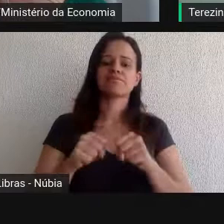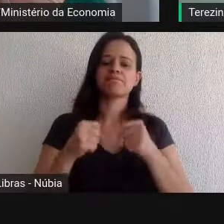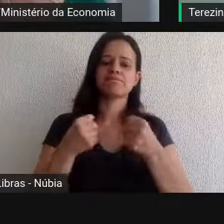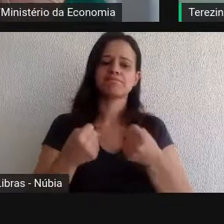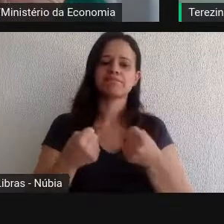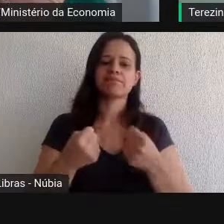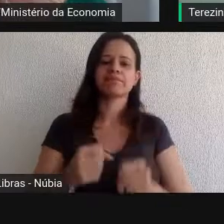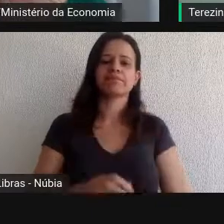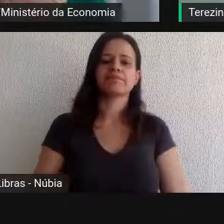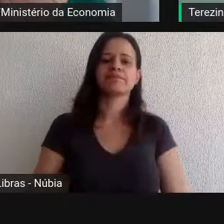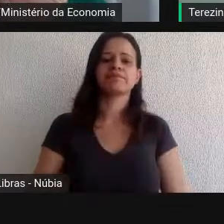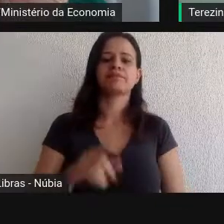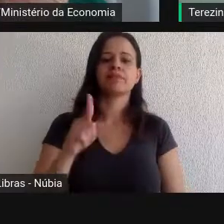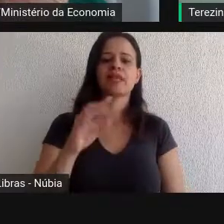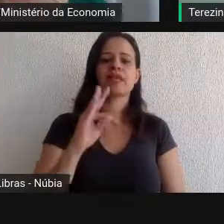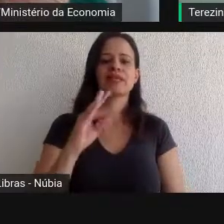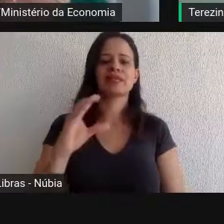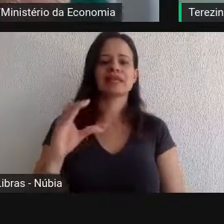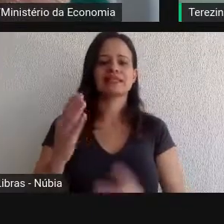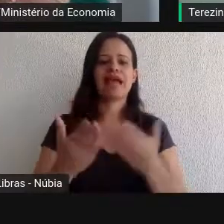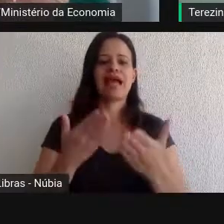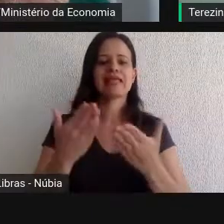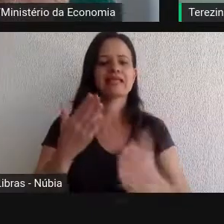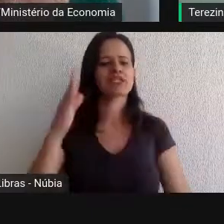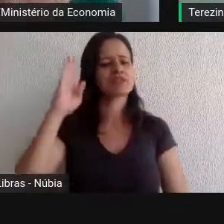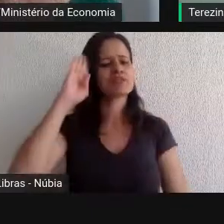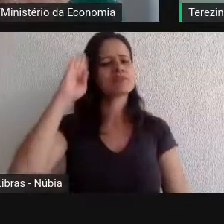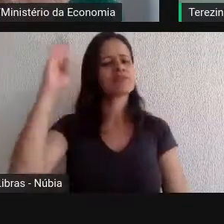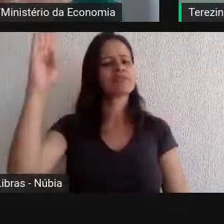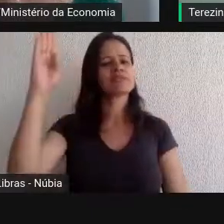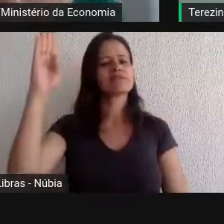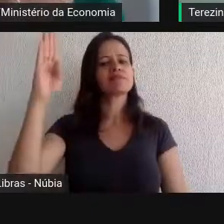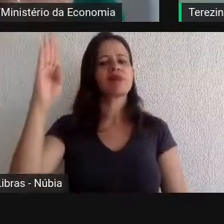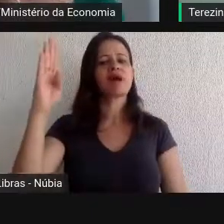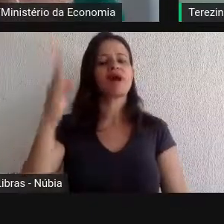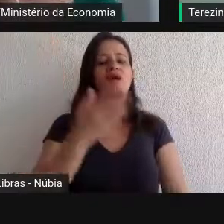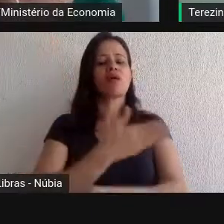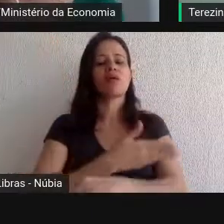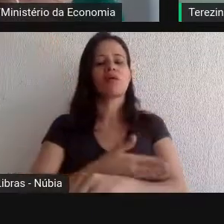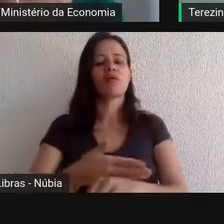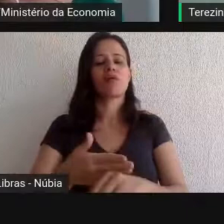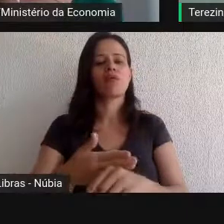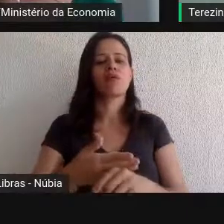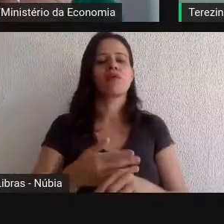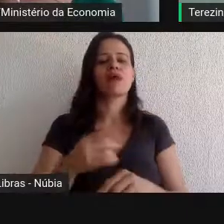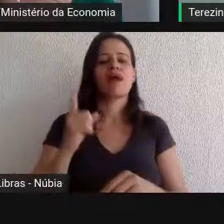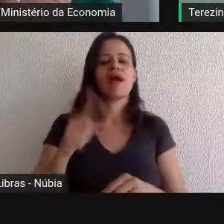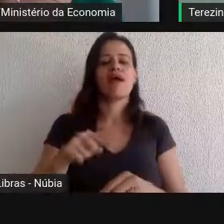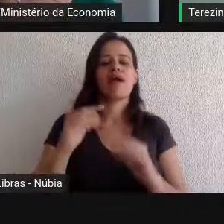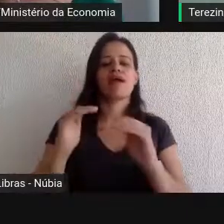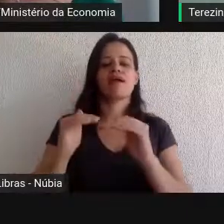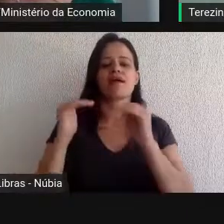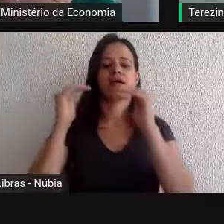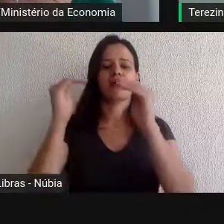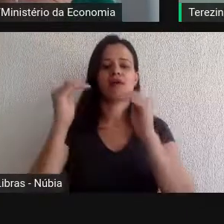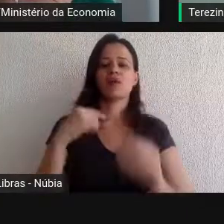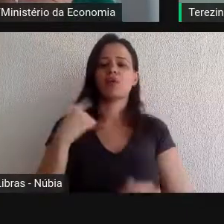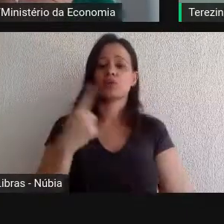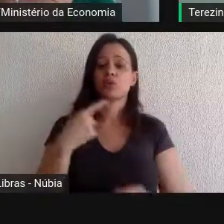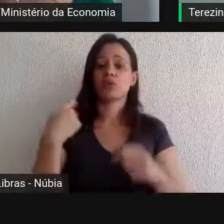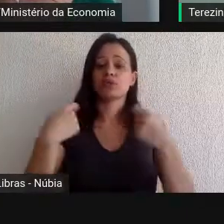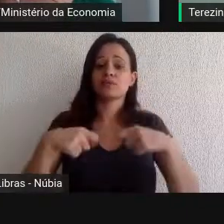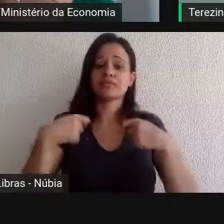o TCC atende principalmente ao ritual, ao rito de passagem e à academia. O que a gente